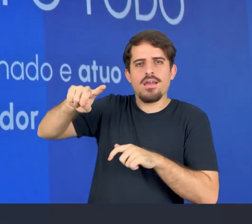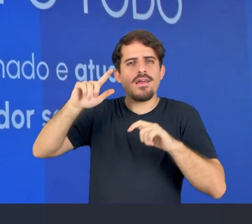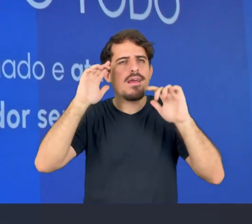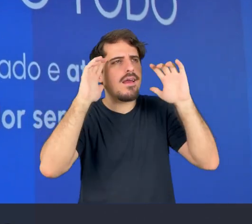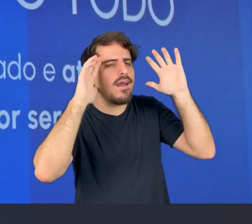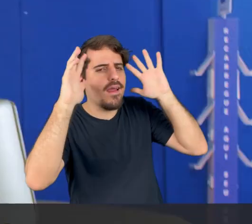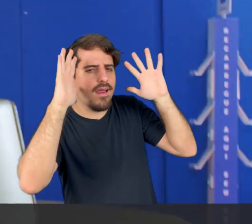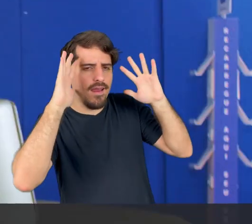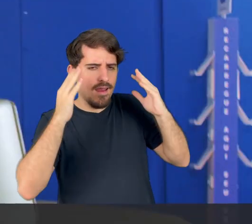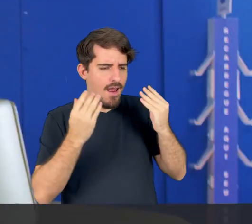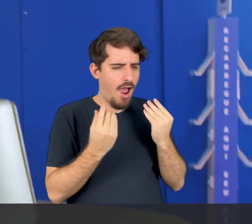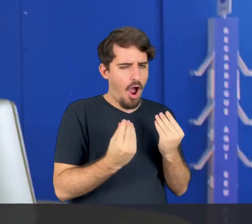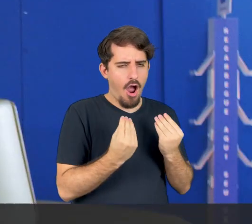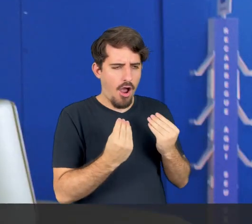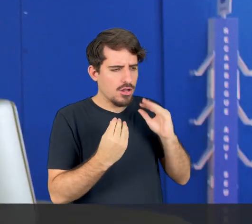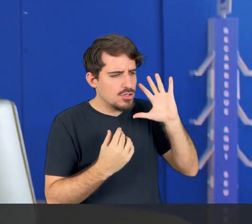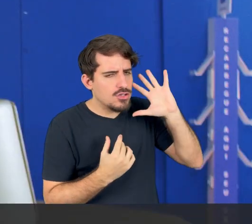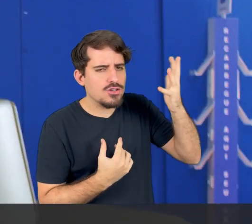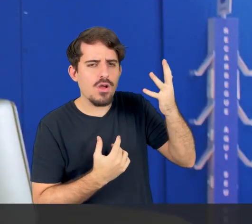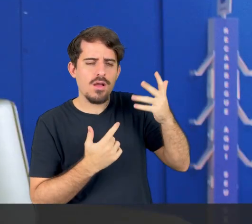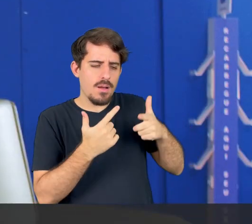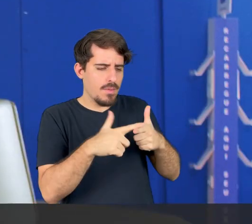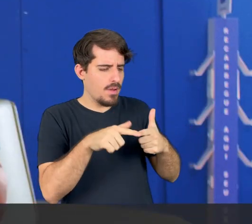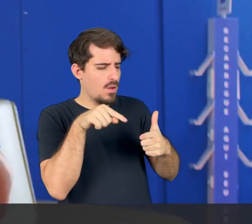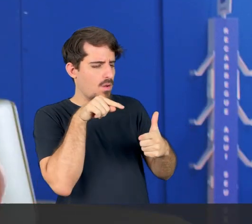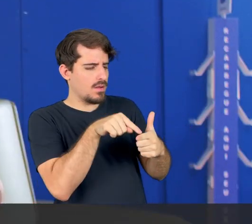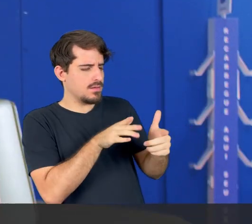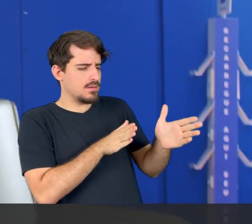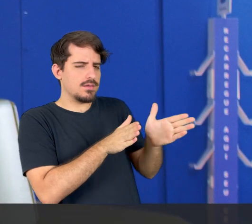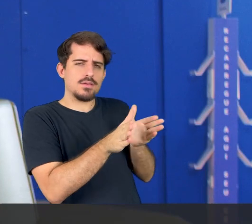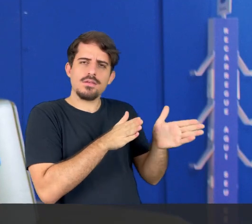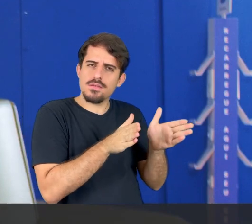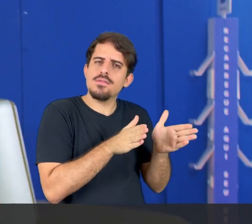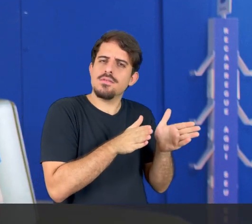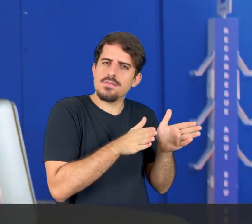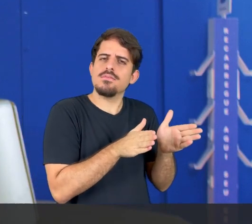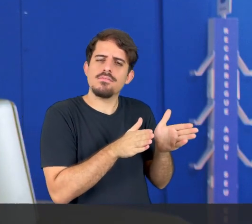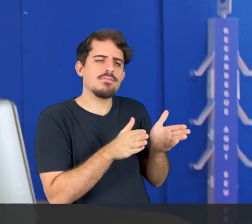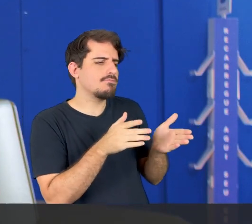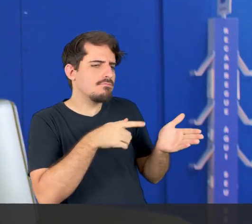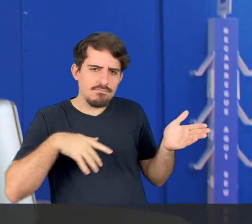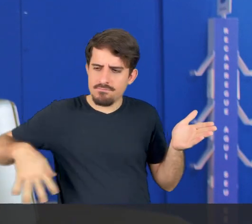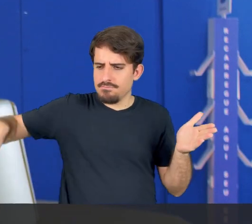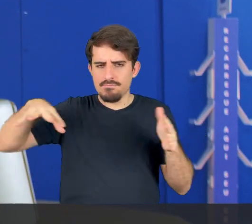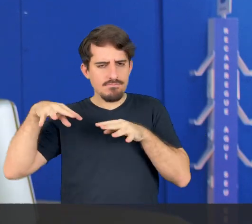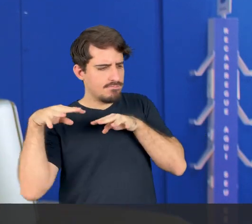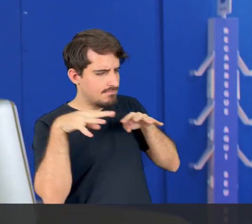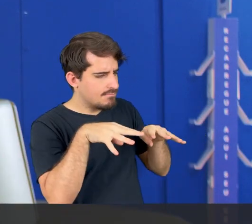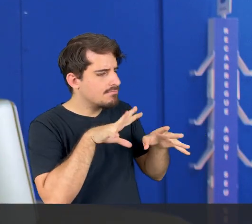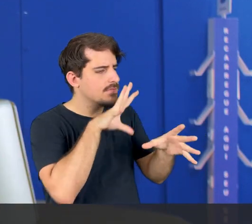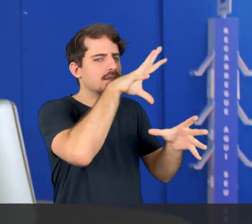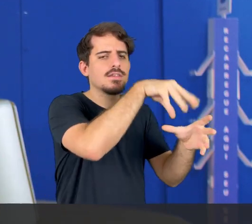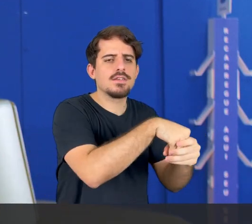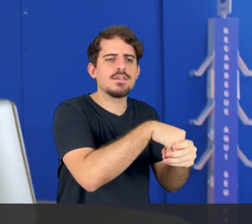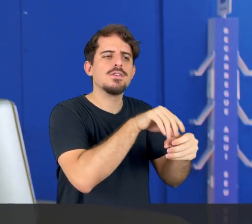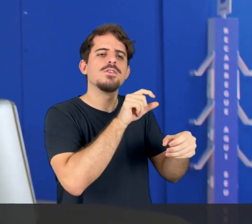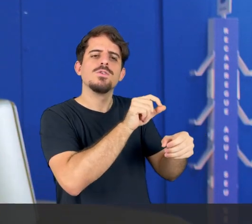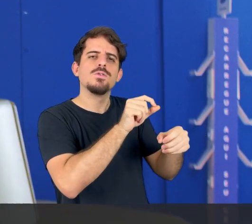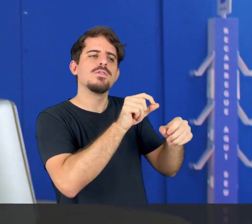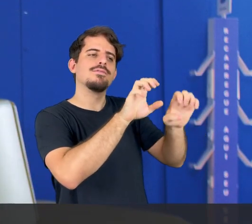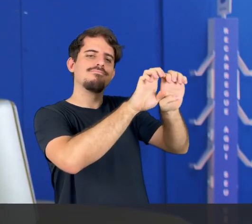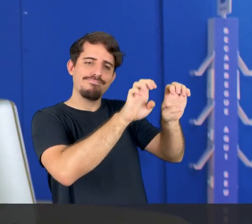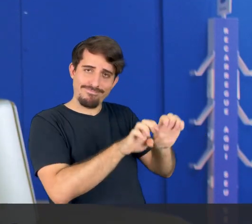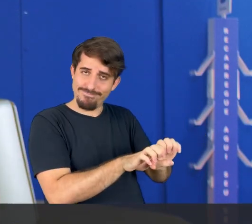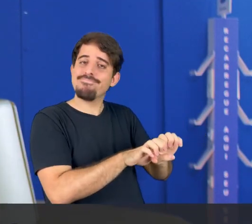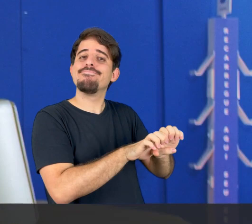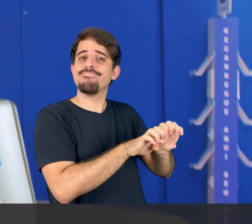tem pessoas que pensam em como resolver, né, os dilemas de